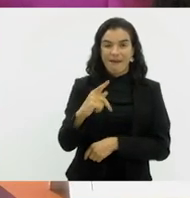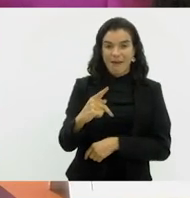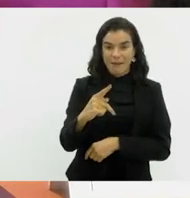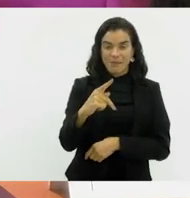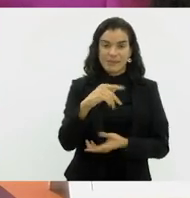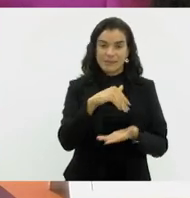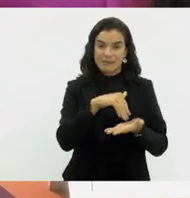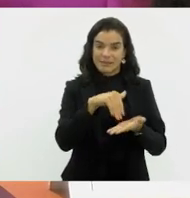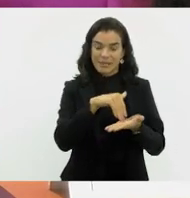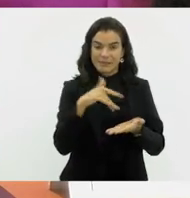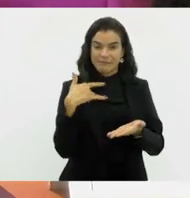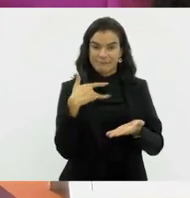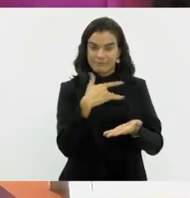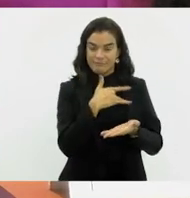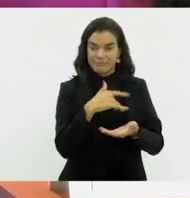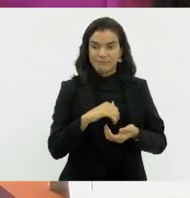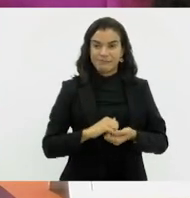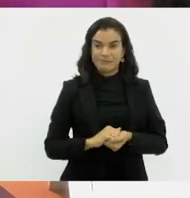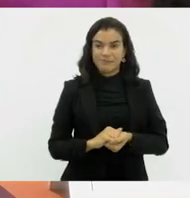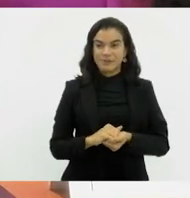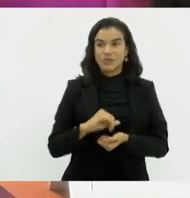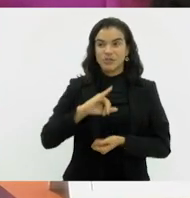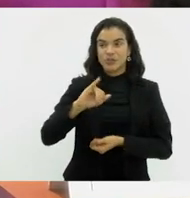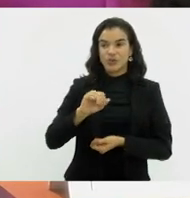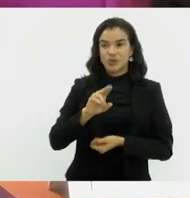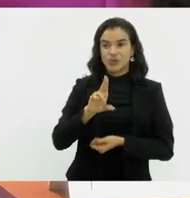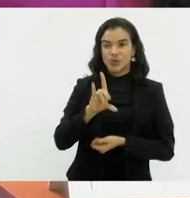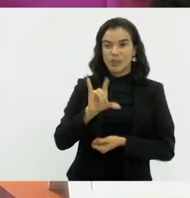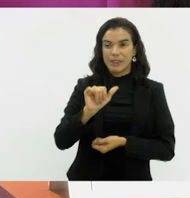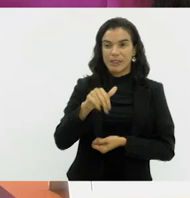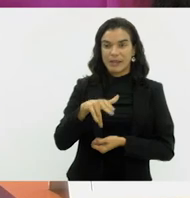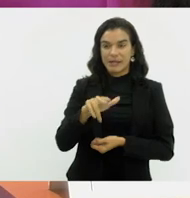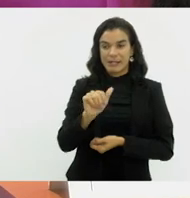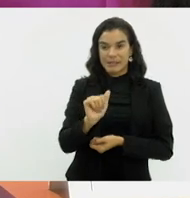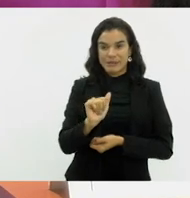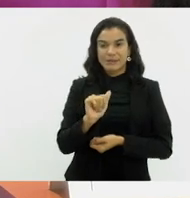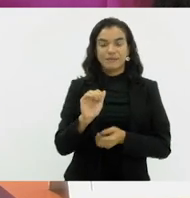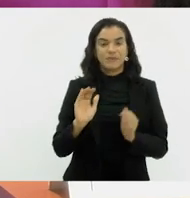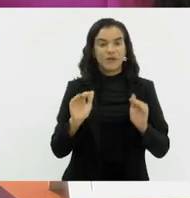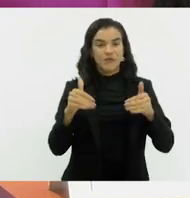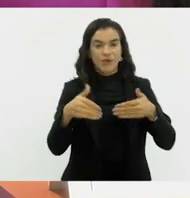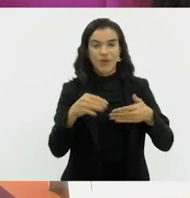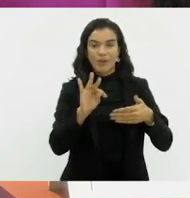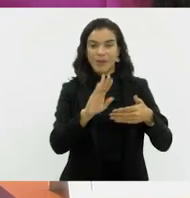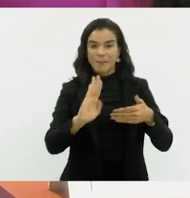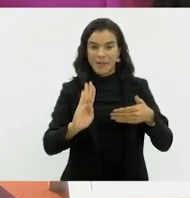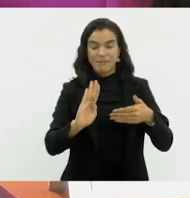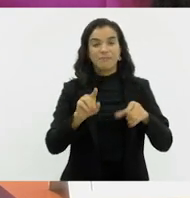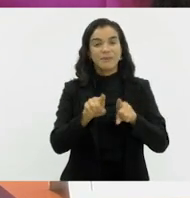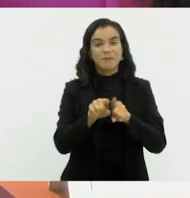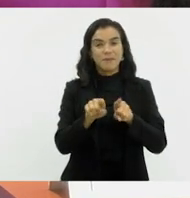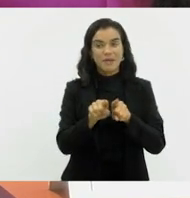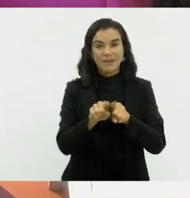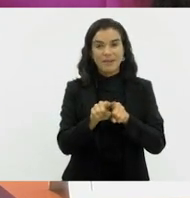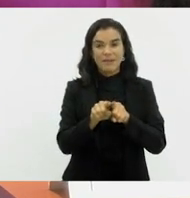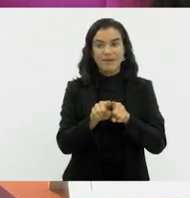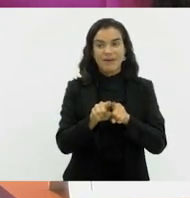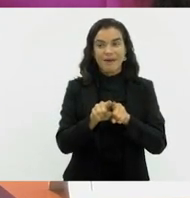da CEAP, doutor Lúcio, e a Juliana, aqui do Fórum TB. E a plateia, eu gostaria